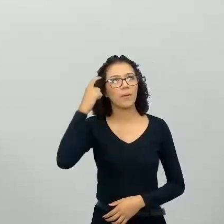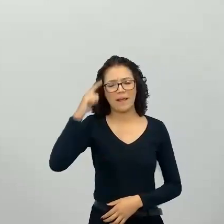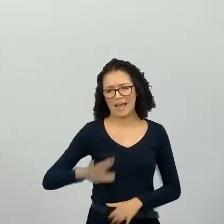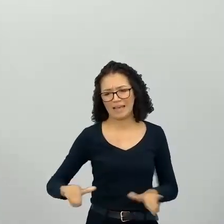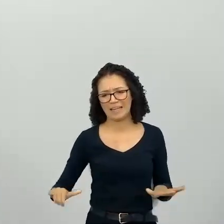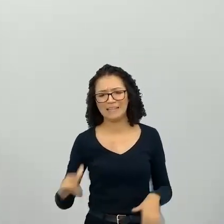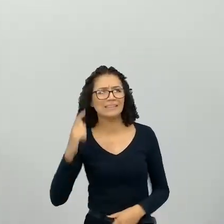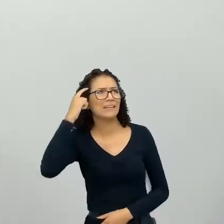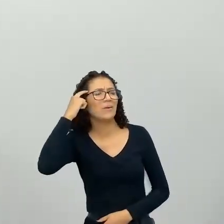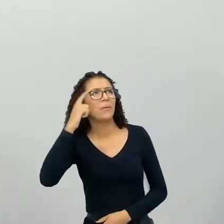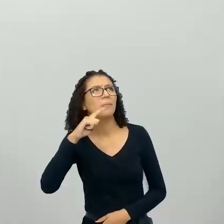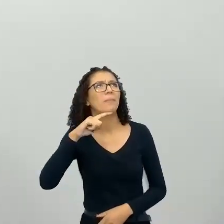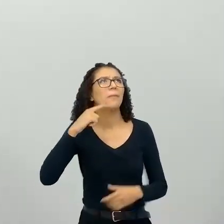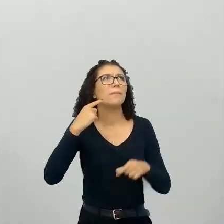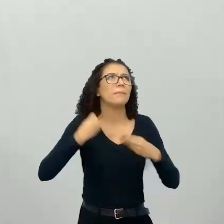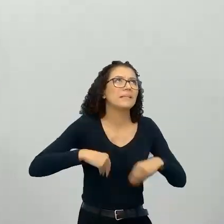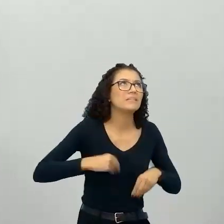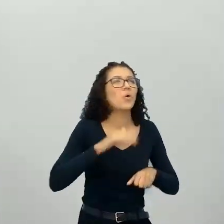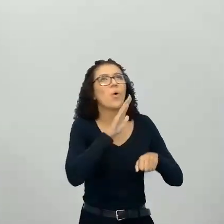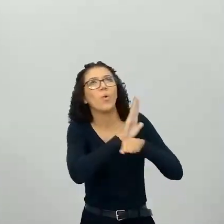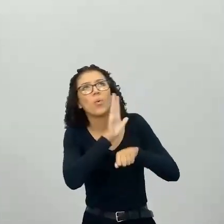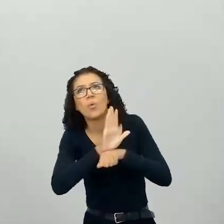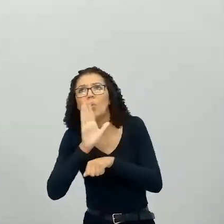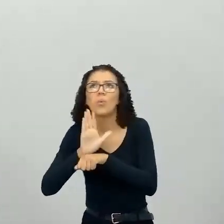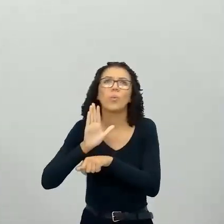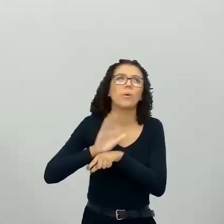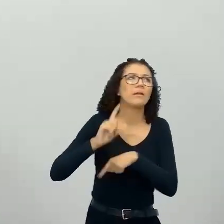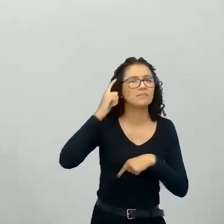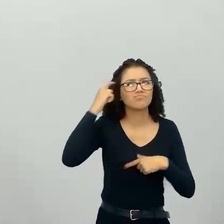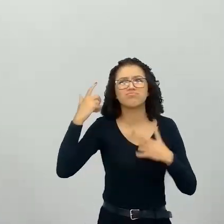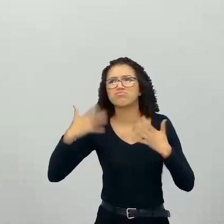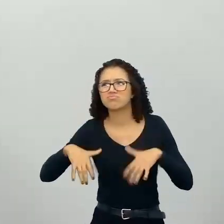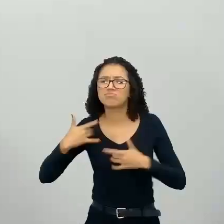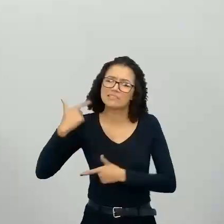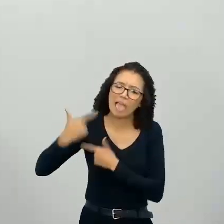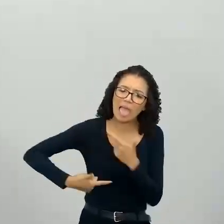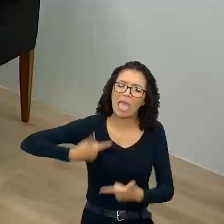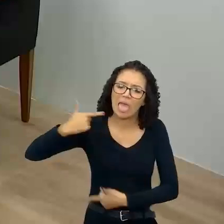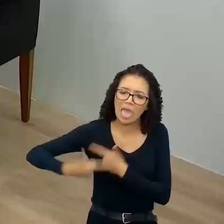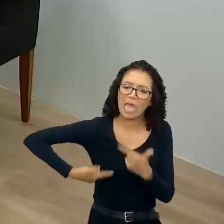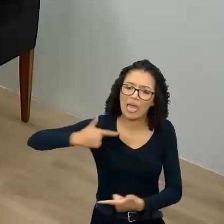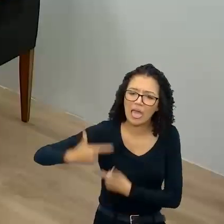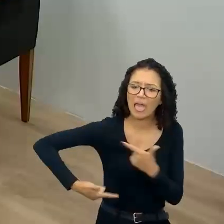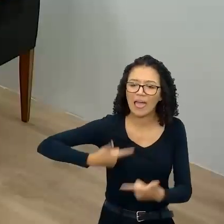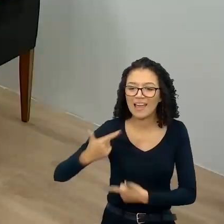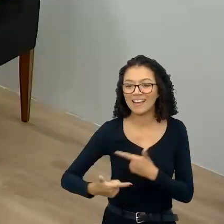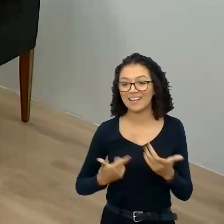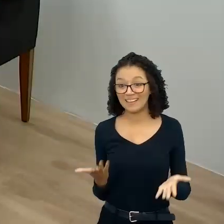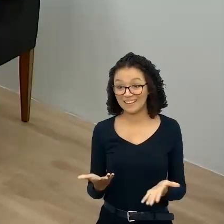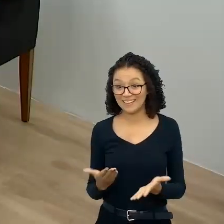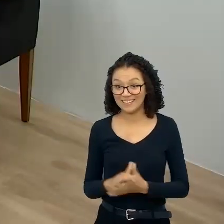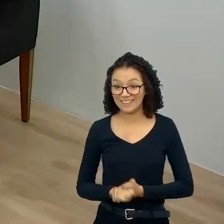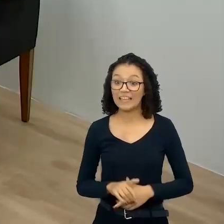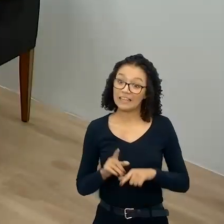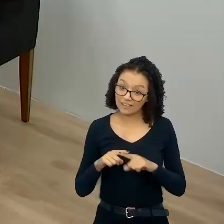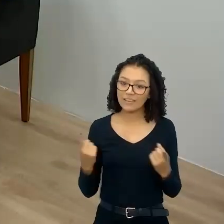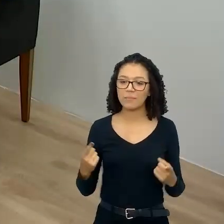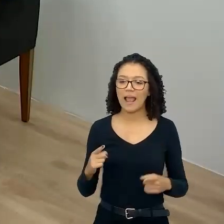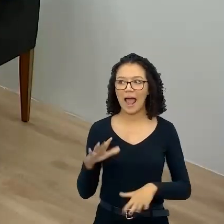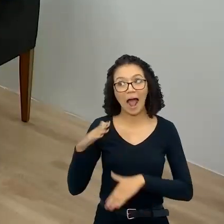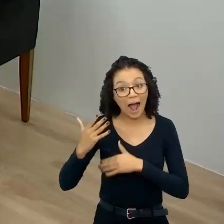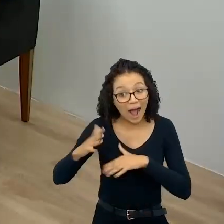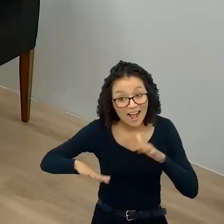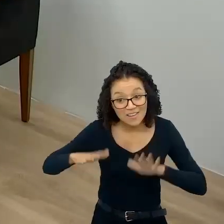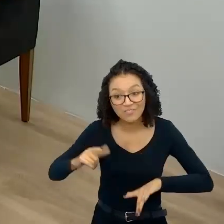eu tenho que conceder, né? E nisso ele está sendo envolvido ali numa exploração de trabalho. Aí isso gera até uma questão da exploração sexual,